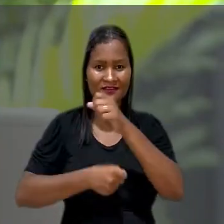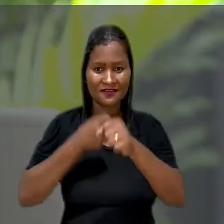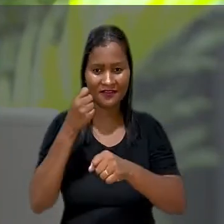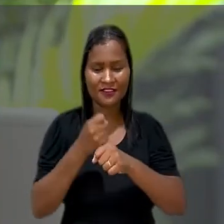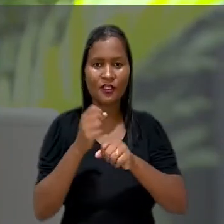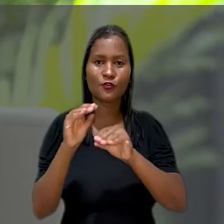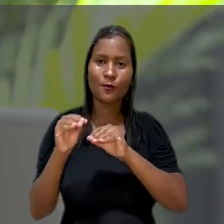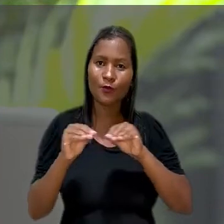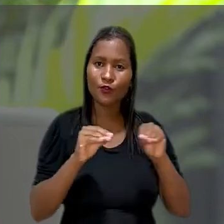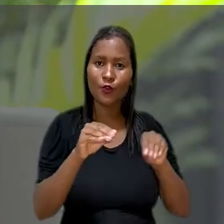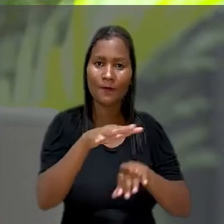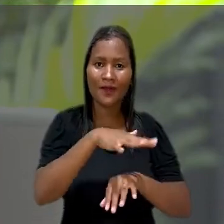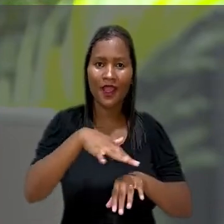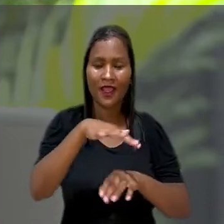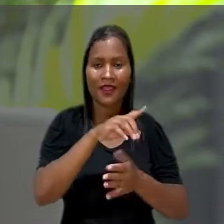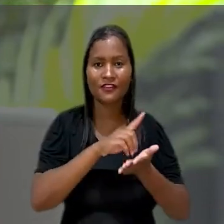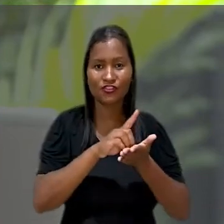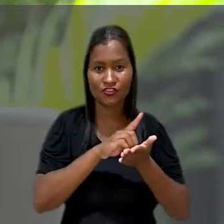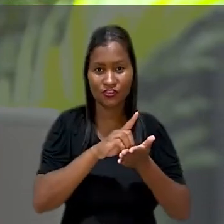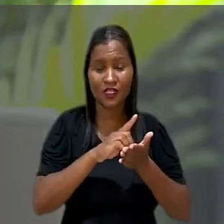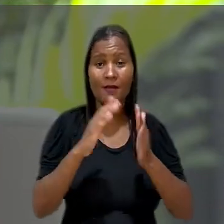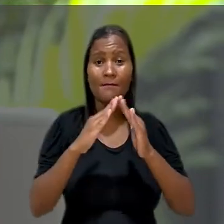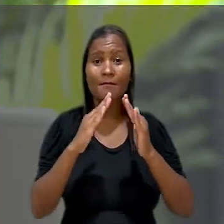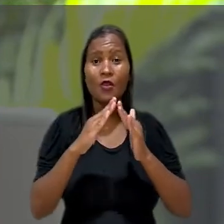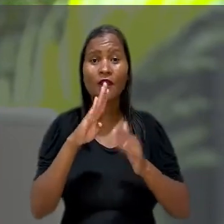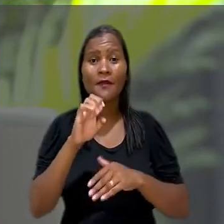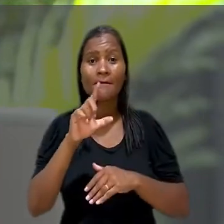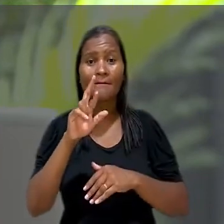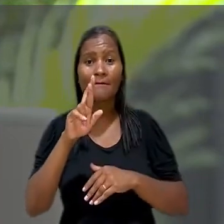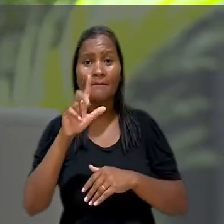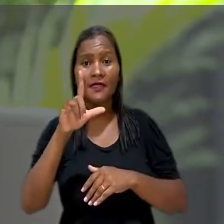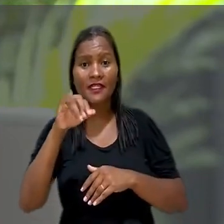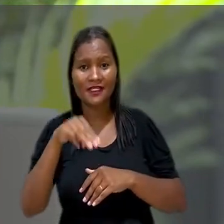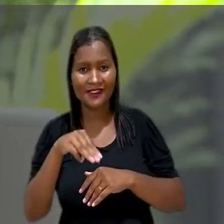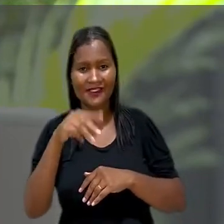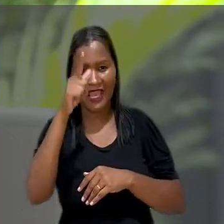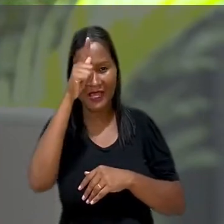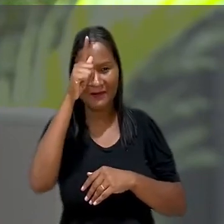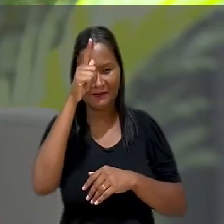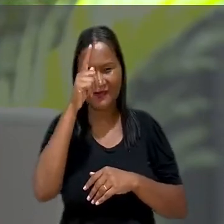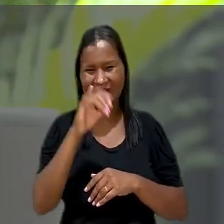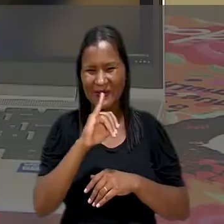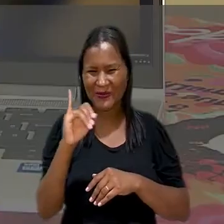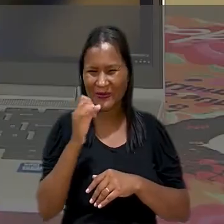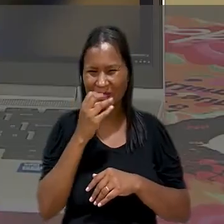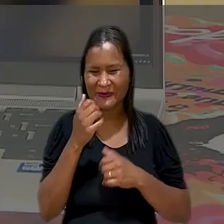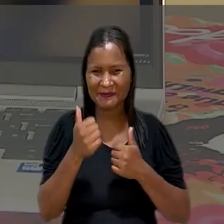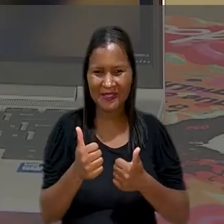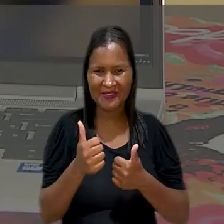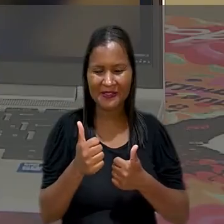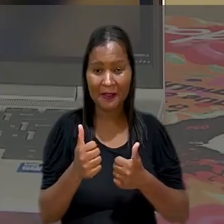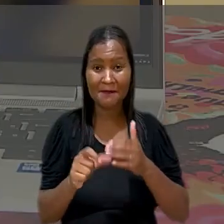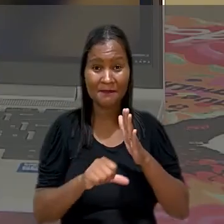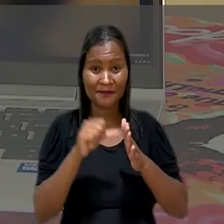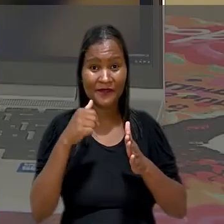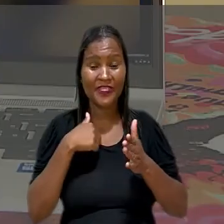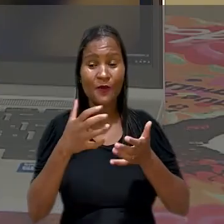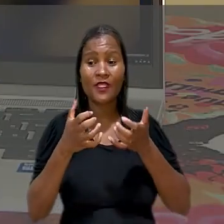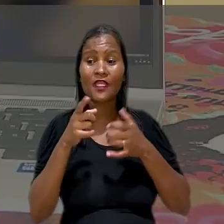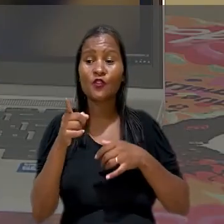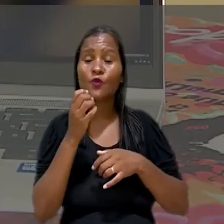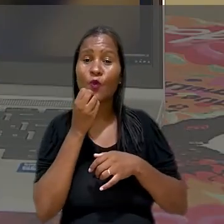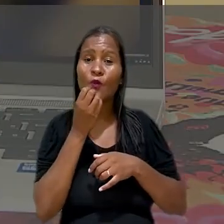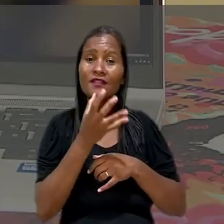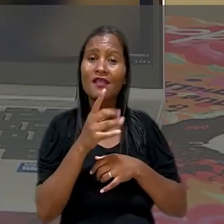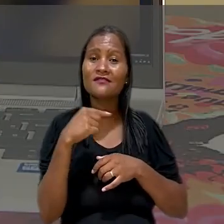para o nomadismo digital. Ela está em Berlim, na Alemanha. Oi, Debbie, tudo bem? Primeiramente, eu gostaria que você